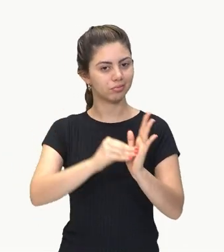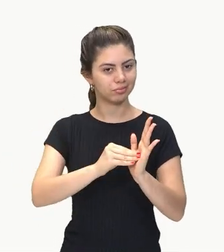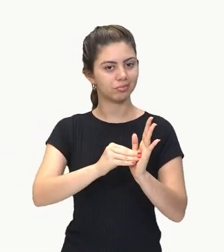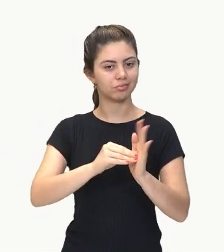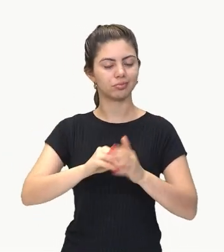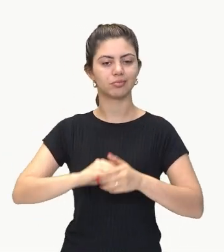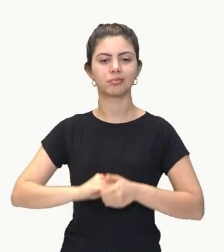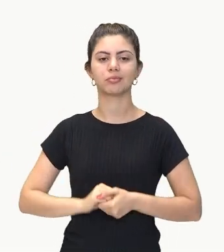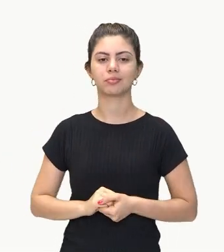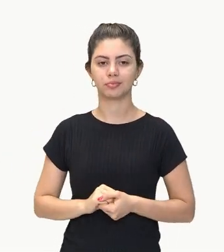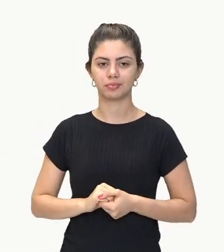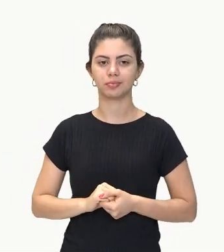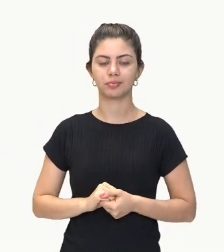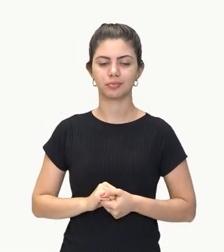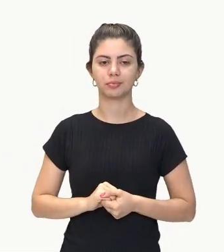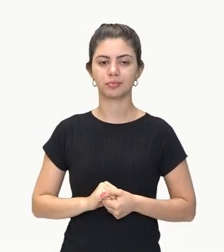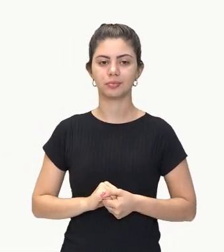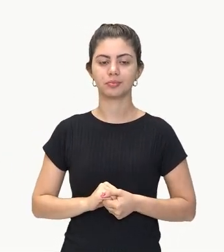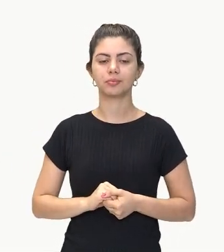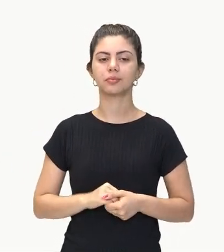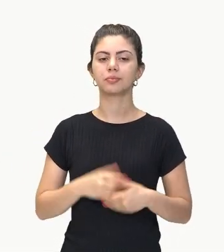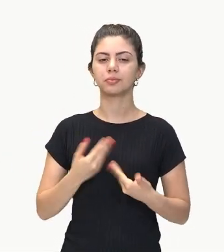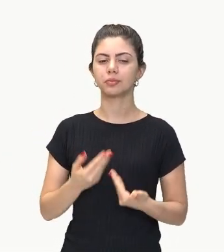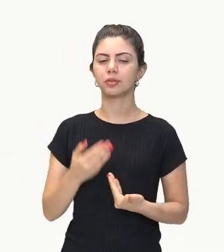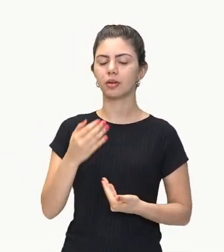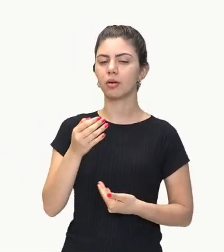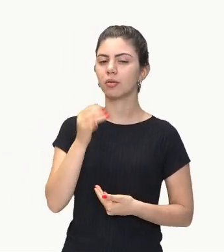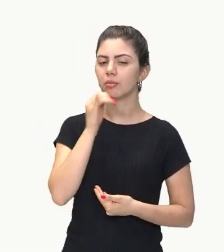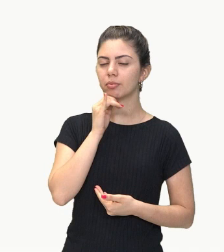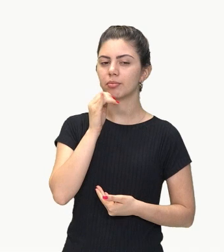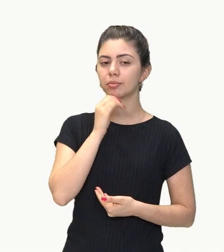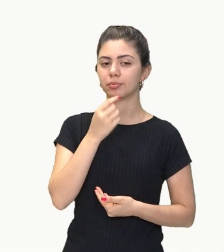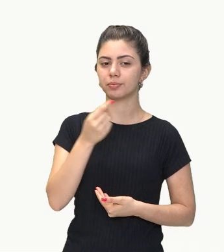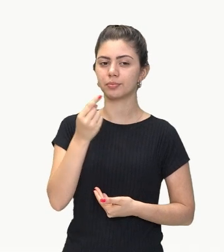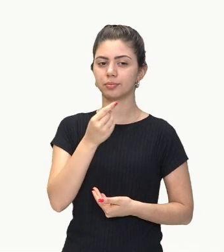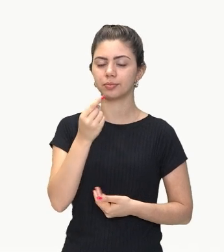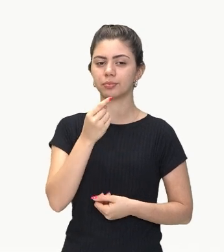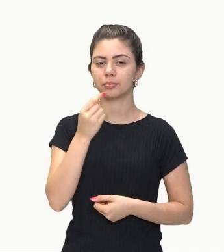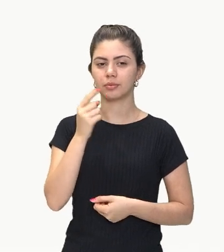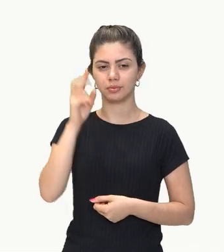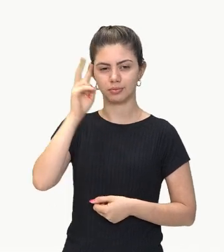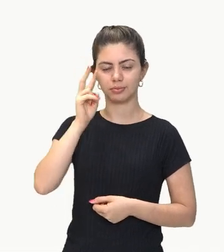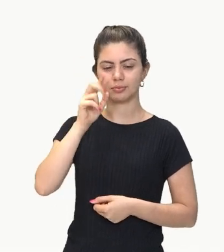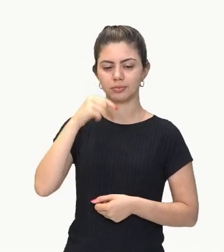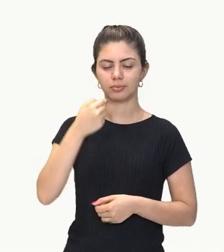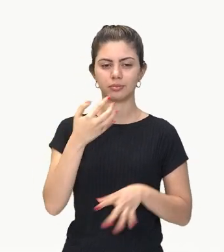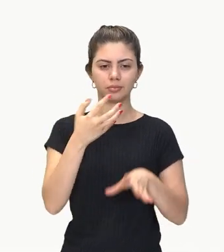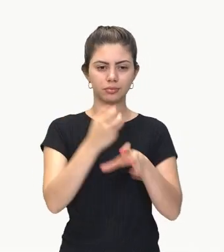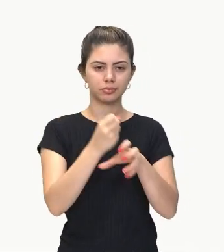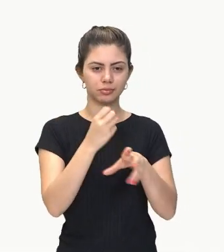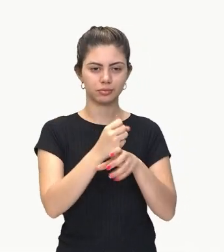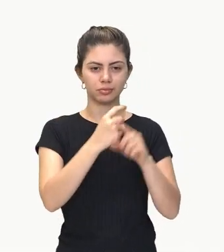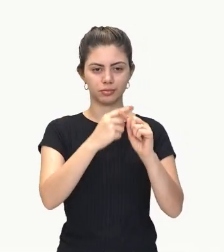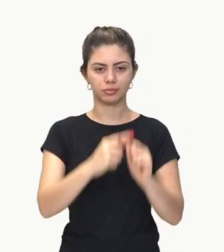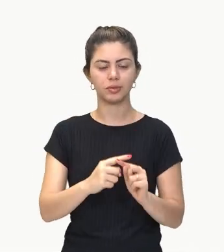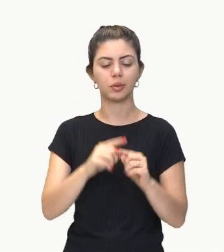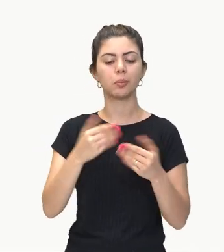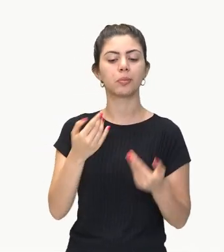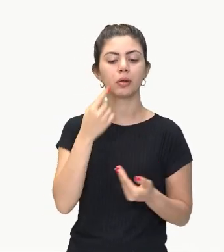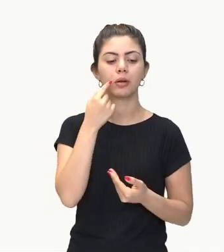vírgulas, certo? Vamos observar os números que a gente multiplicou, quantos números